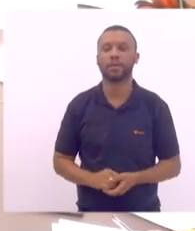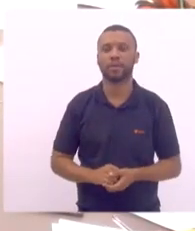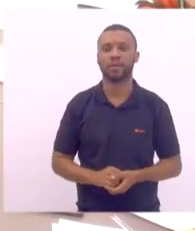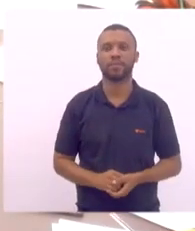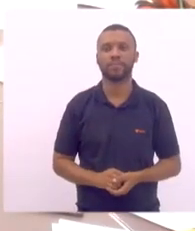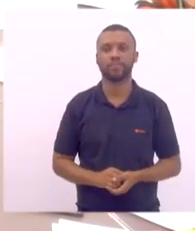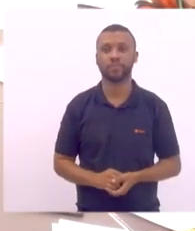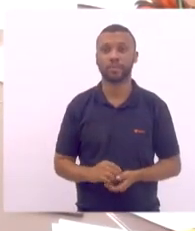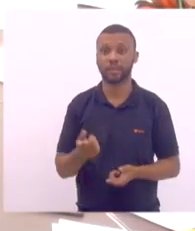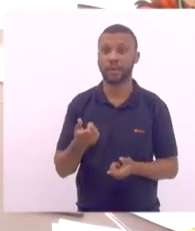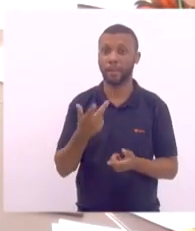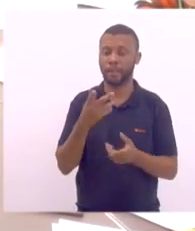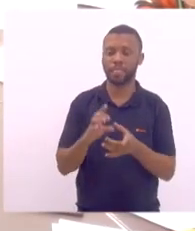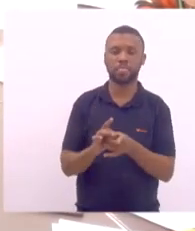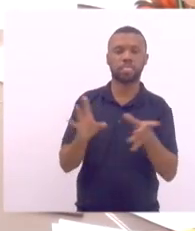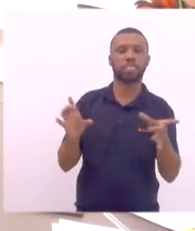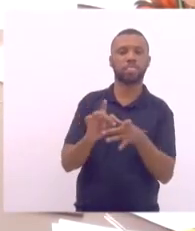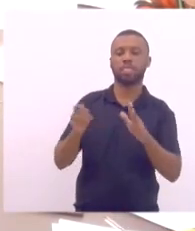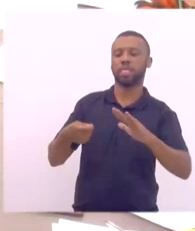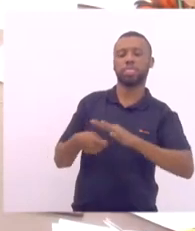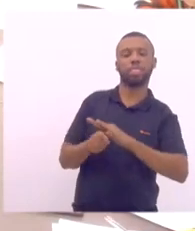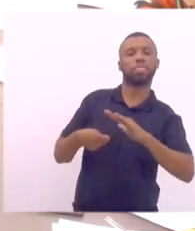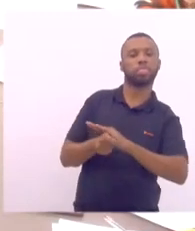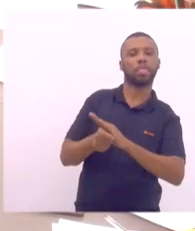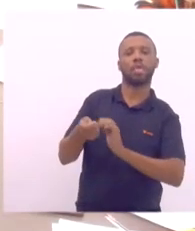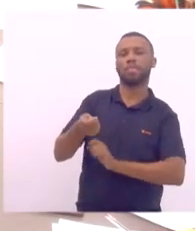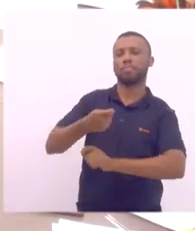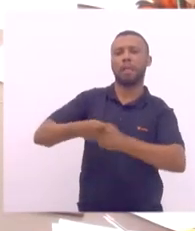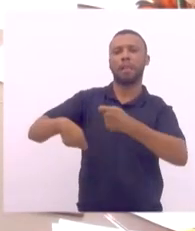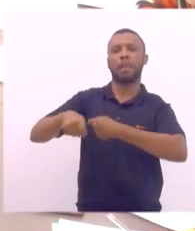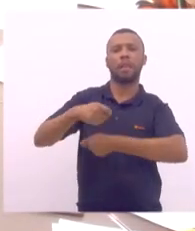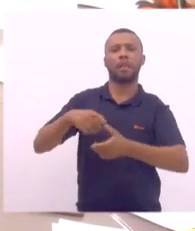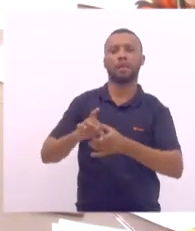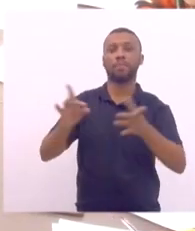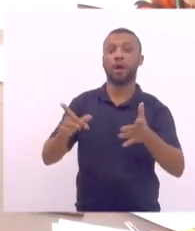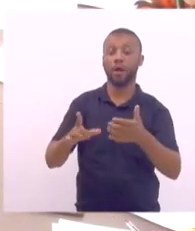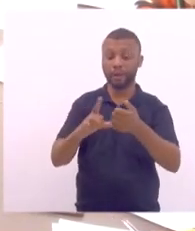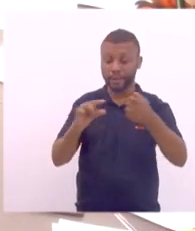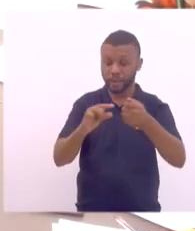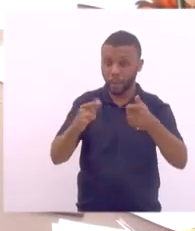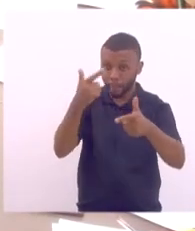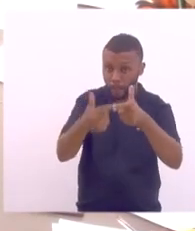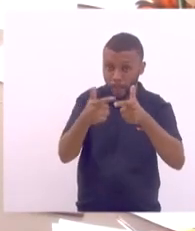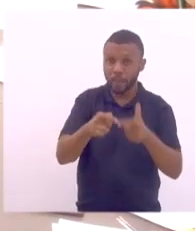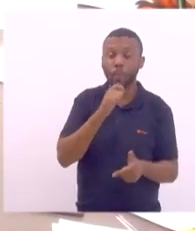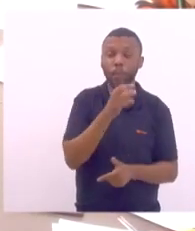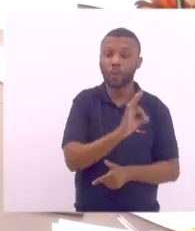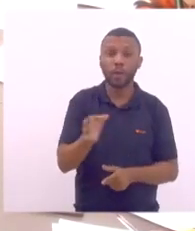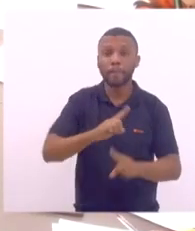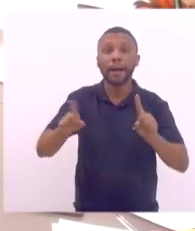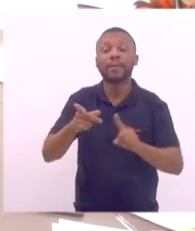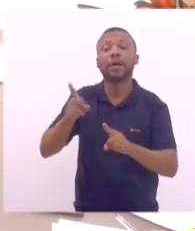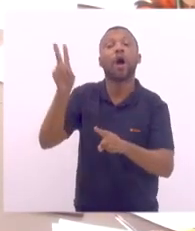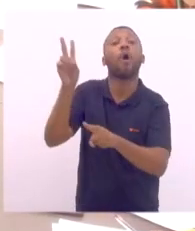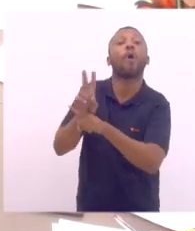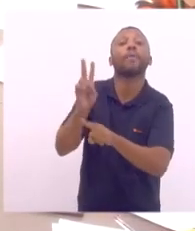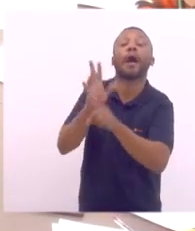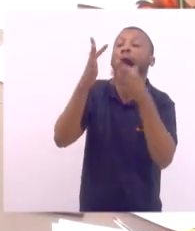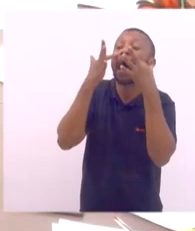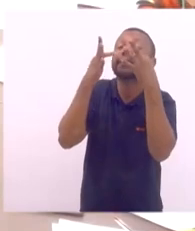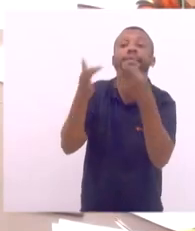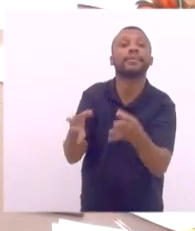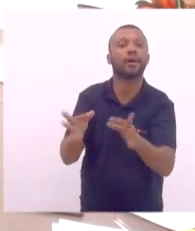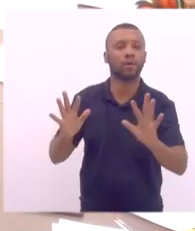Que o lobby está solto. Então, não, é, não vejo problema, né, nesses artigos, mas sim orai e vigiai.